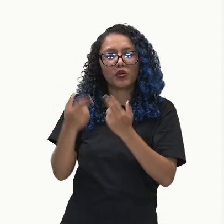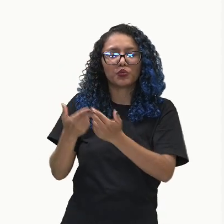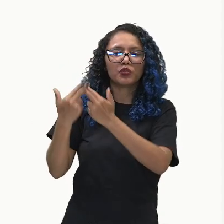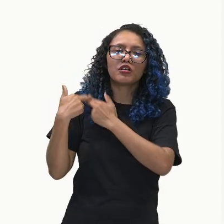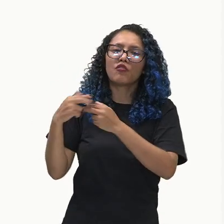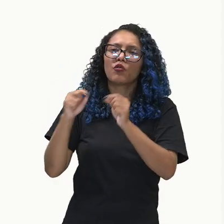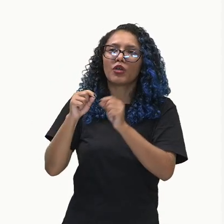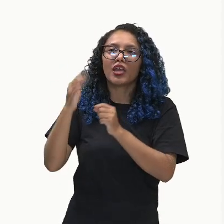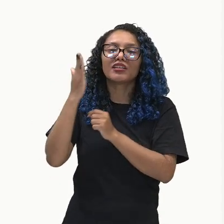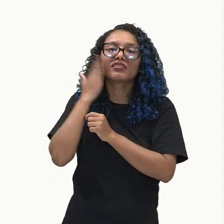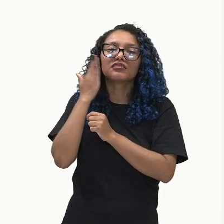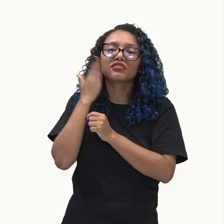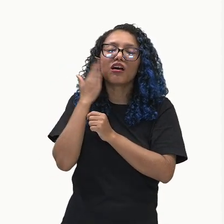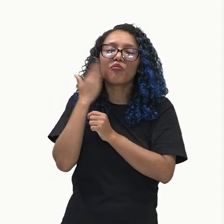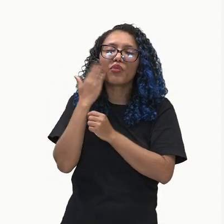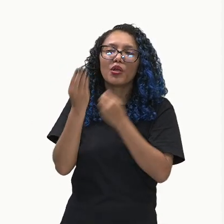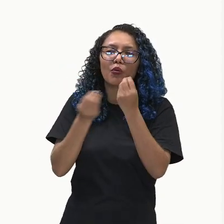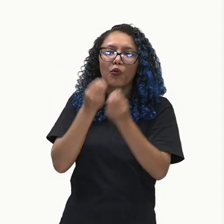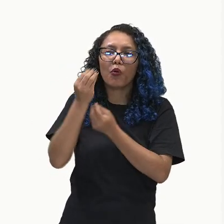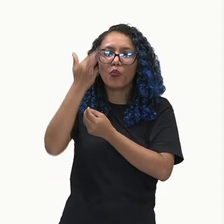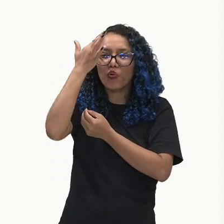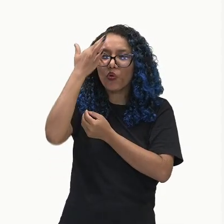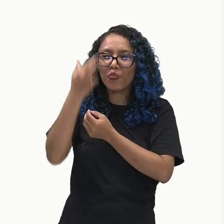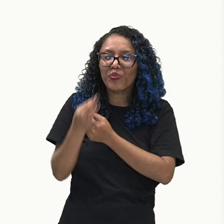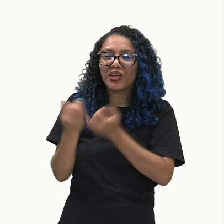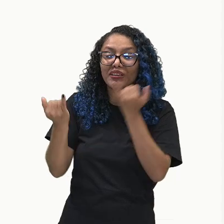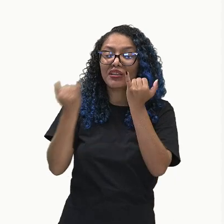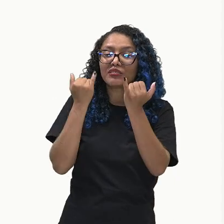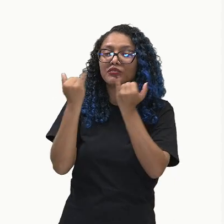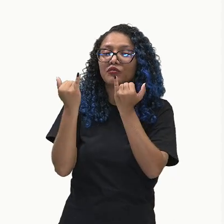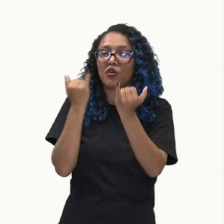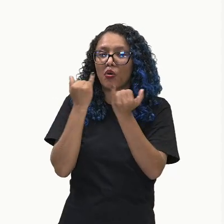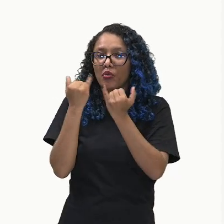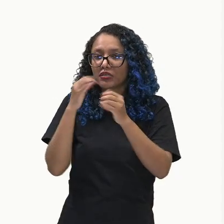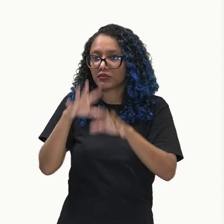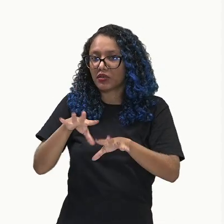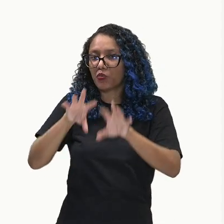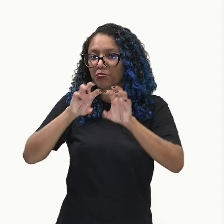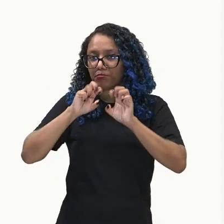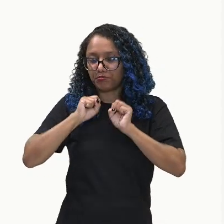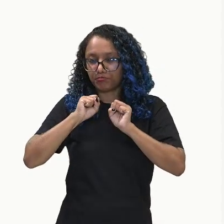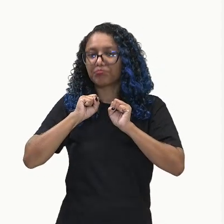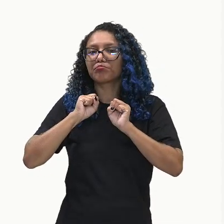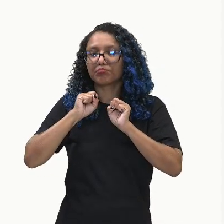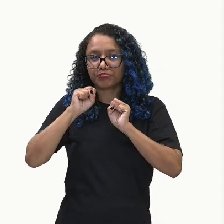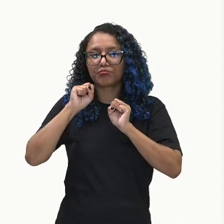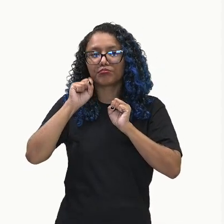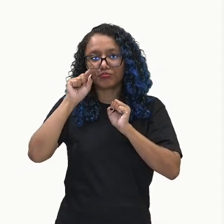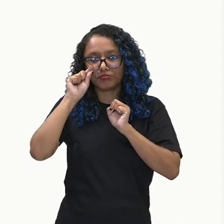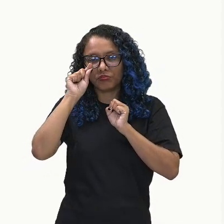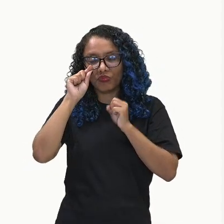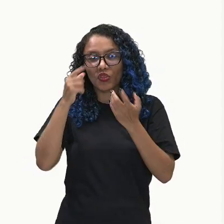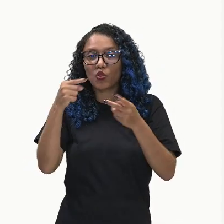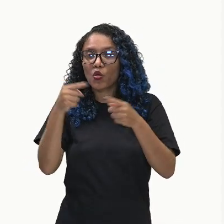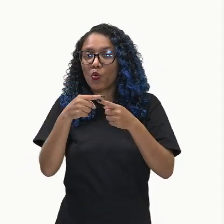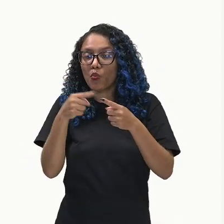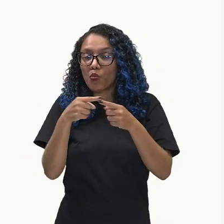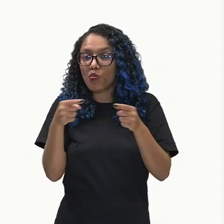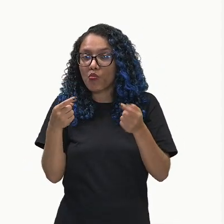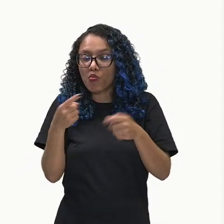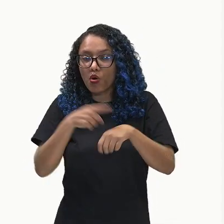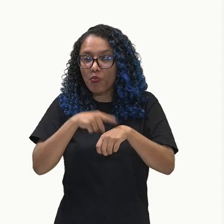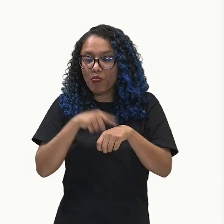interpretação de informações que foram recebidas na função sensorial, além